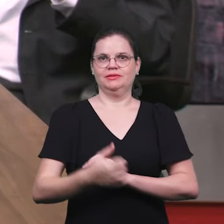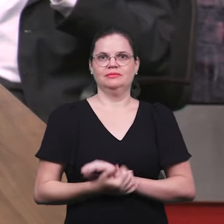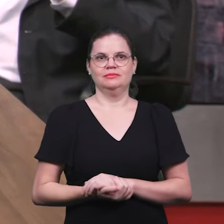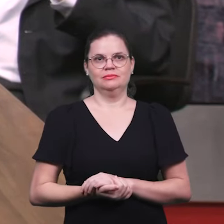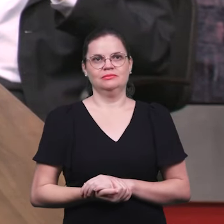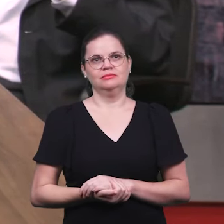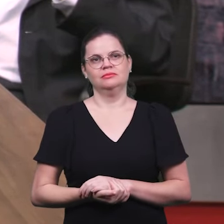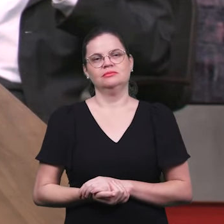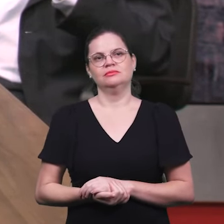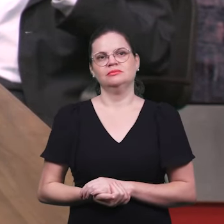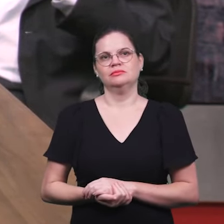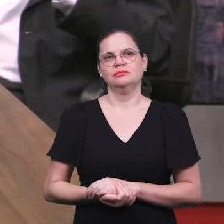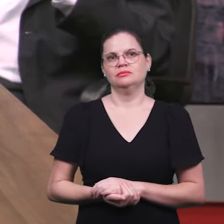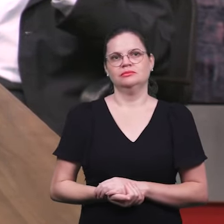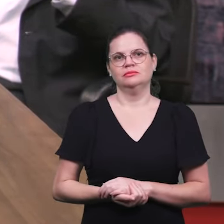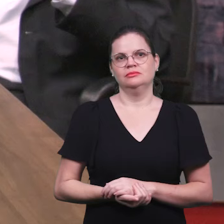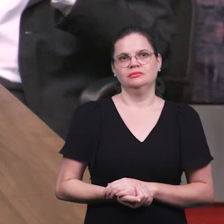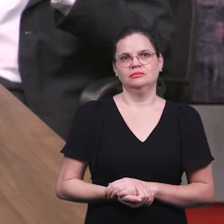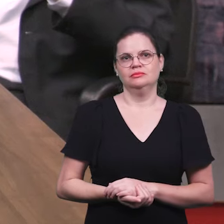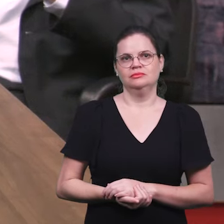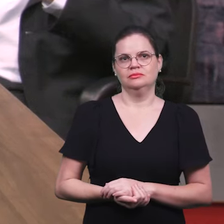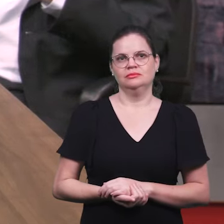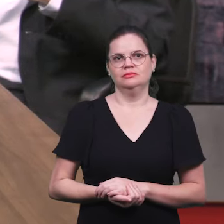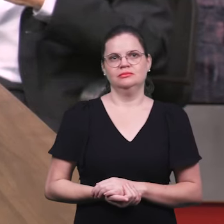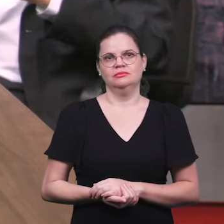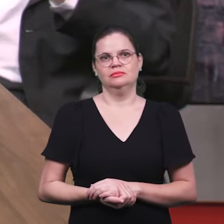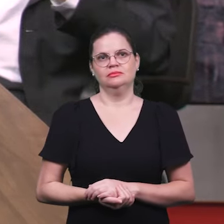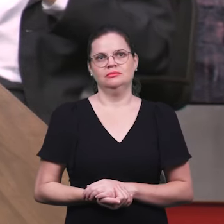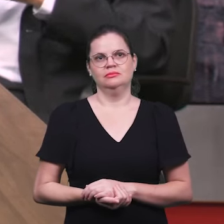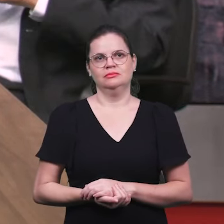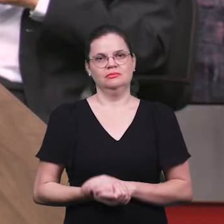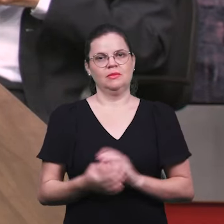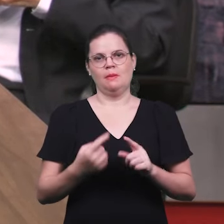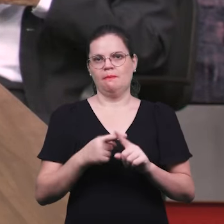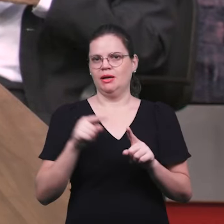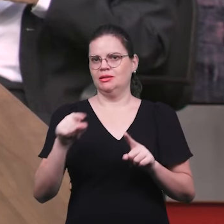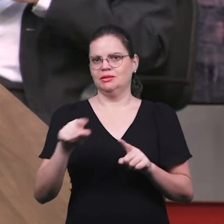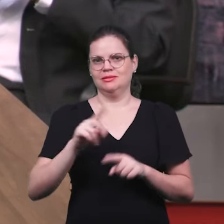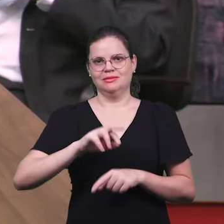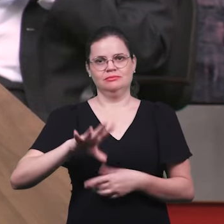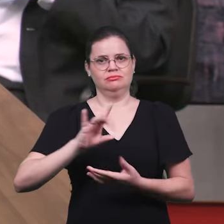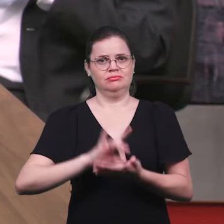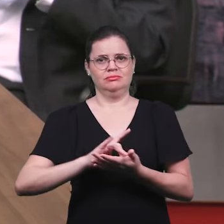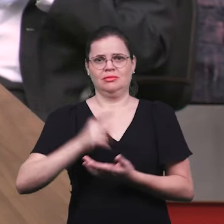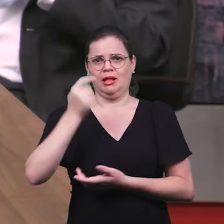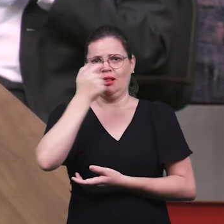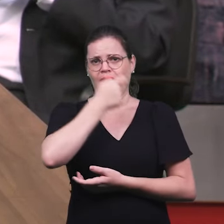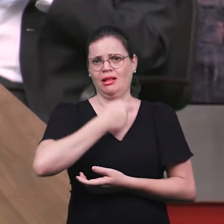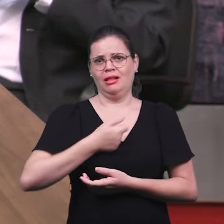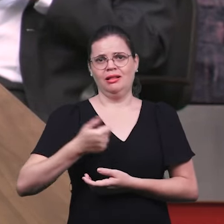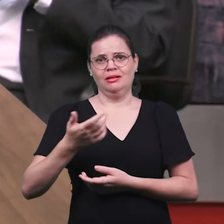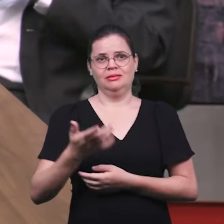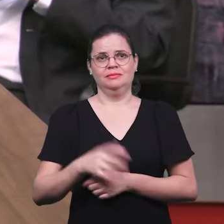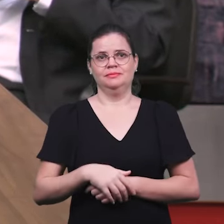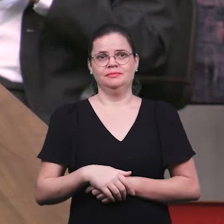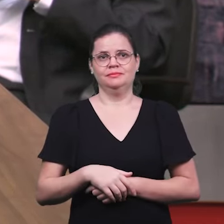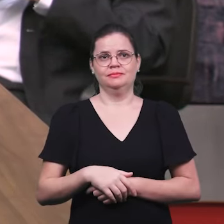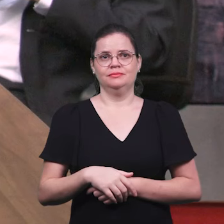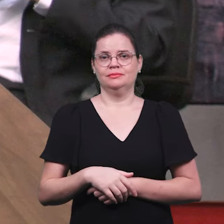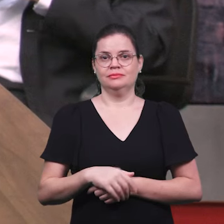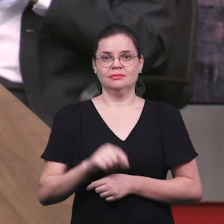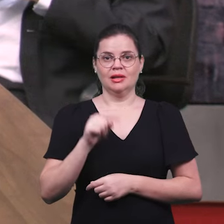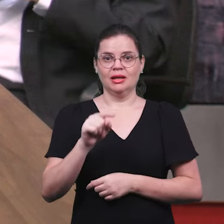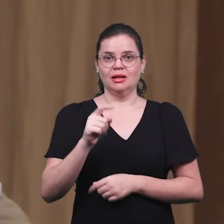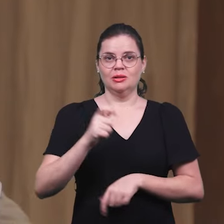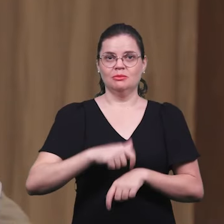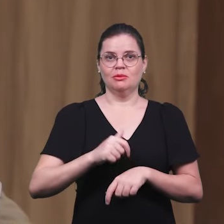Mas Constantino, na verdade, a conversão dele é uma farsa, viu? É uma farsa. Tanto é que na morte dele, quem batizou ele foi quem? Foi uma pessoa